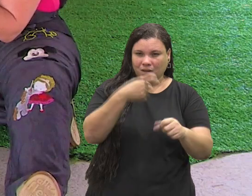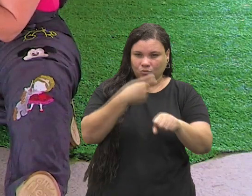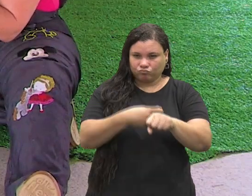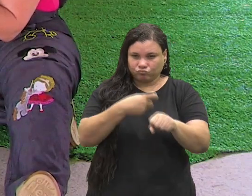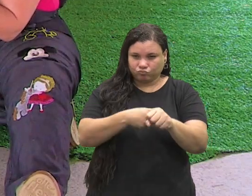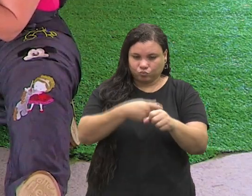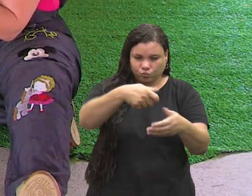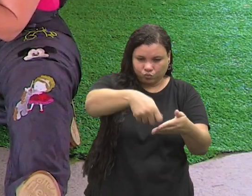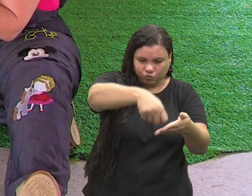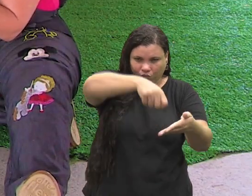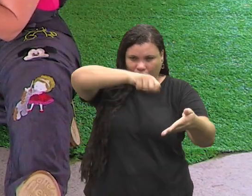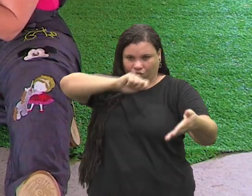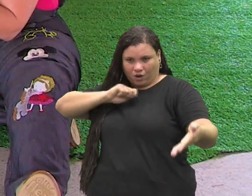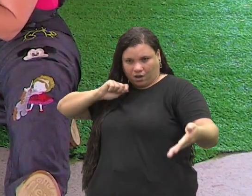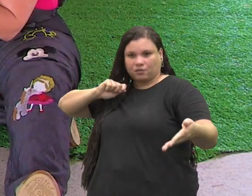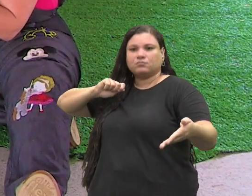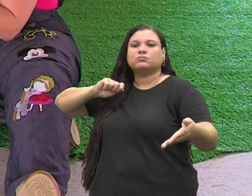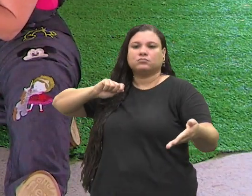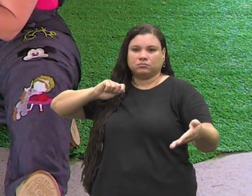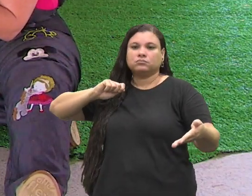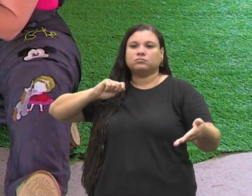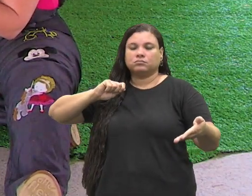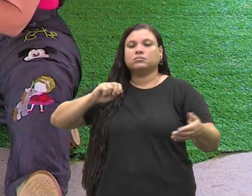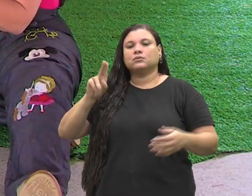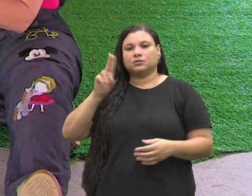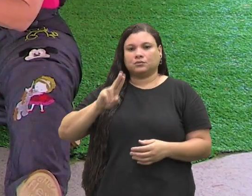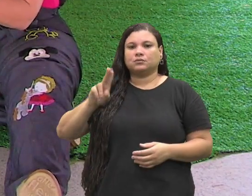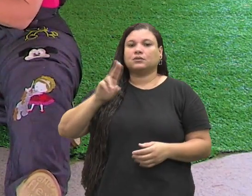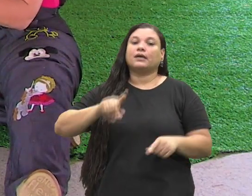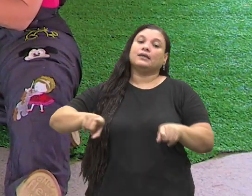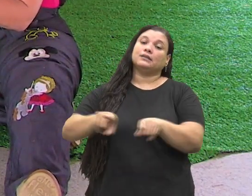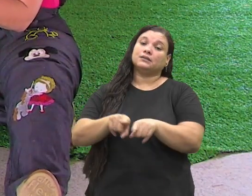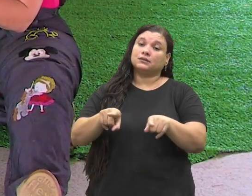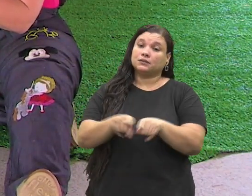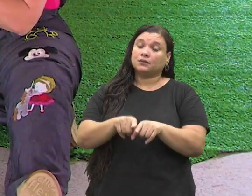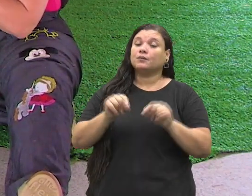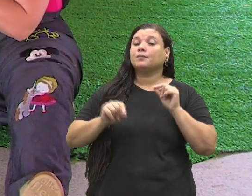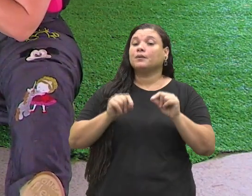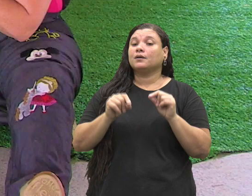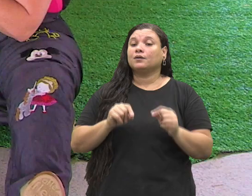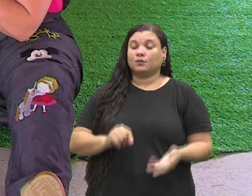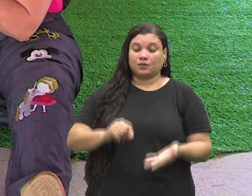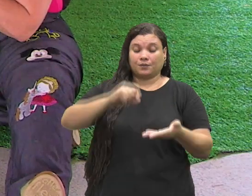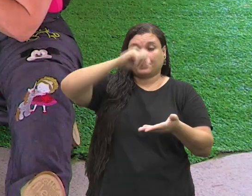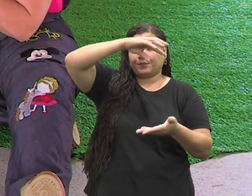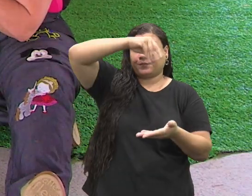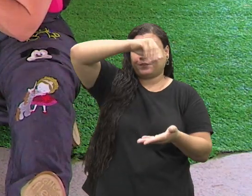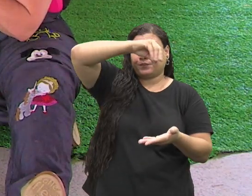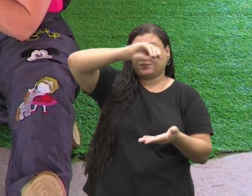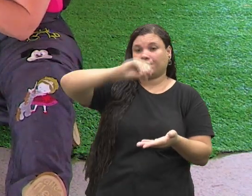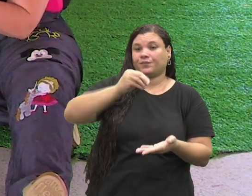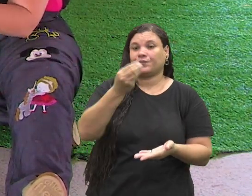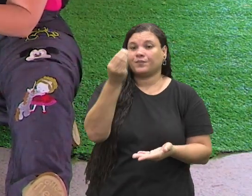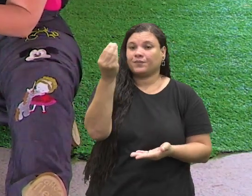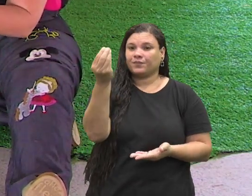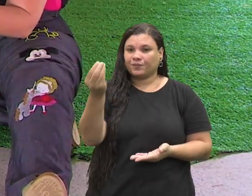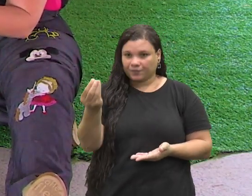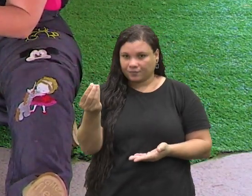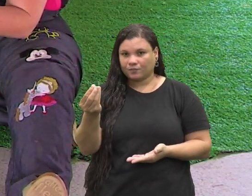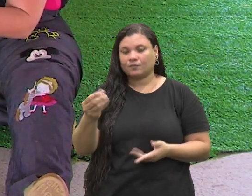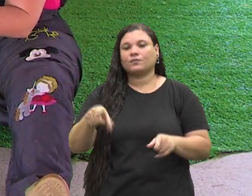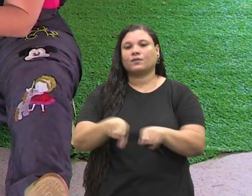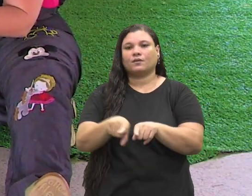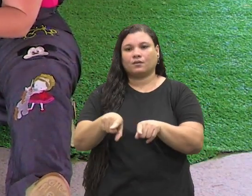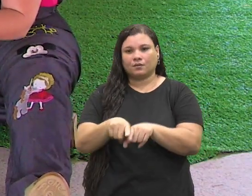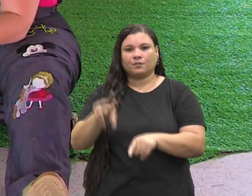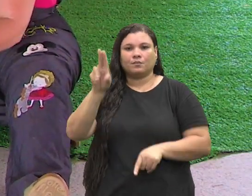rolo? Ai, nós vamos brincar de futebol. Ah, gente. Então seria como se fossem os jogadores? Seria como